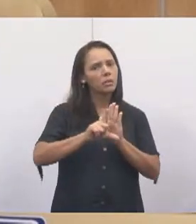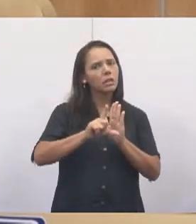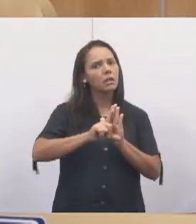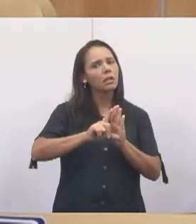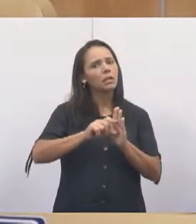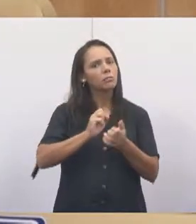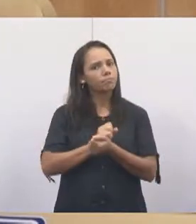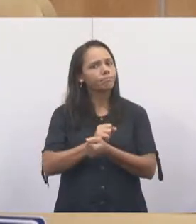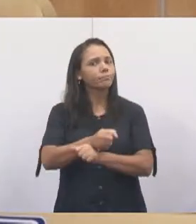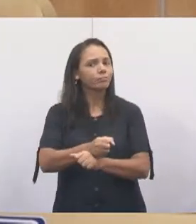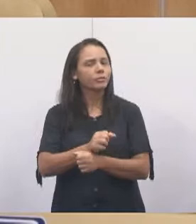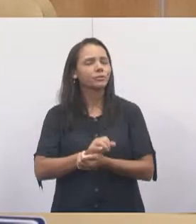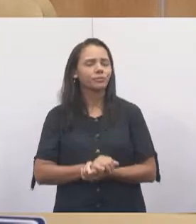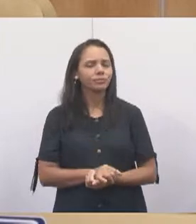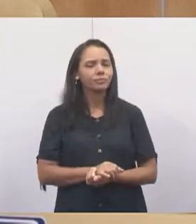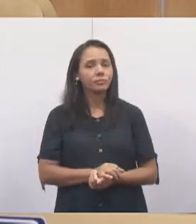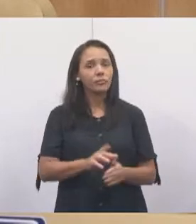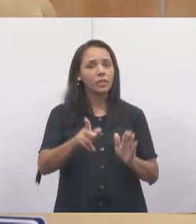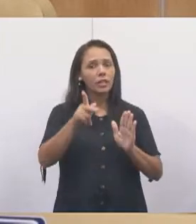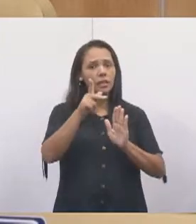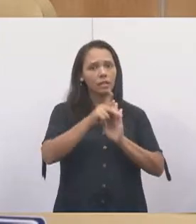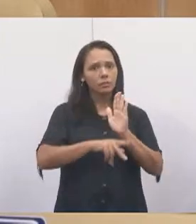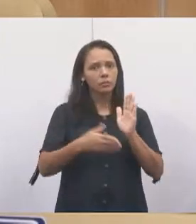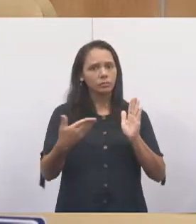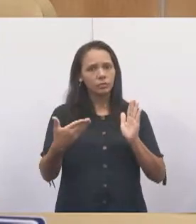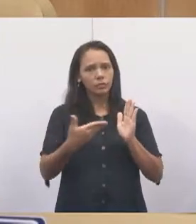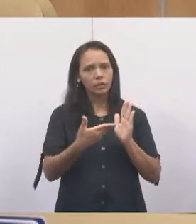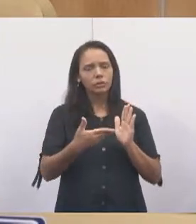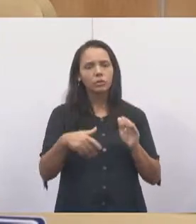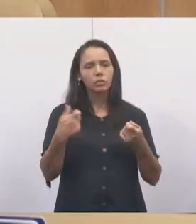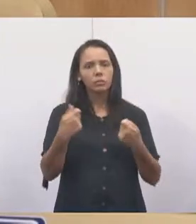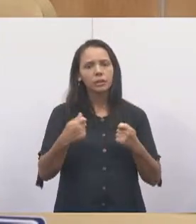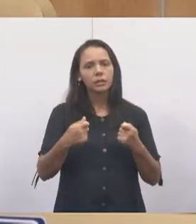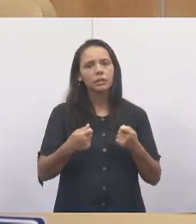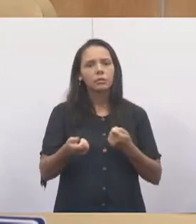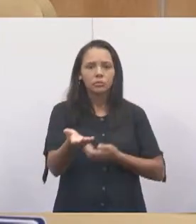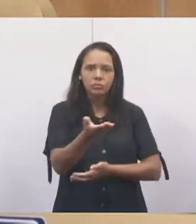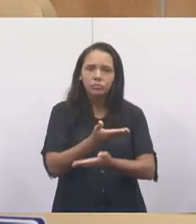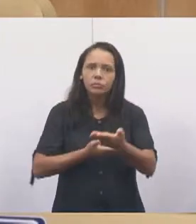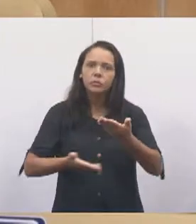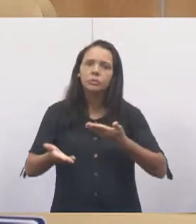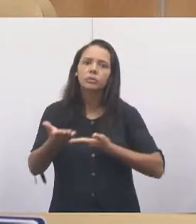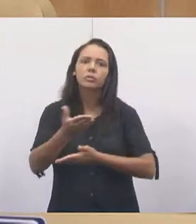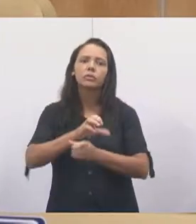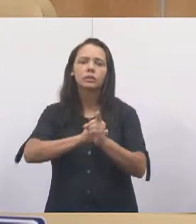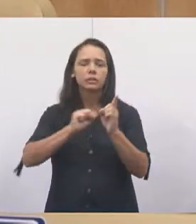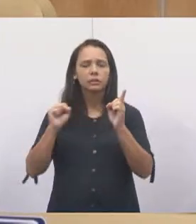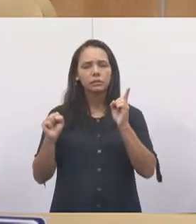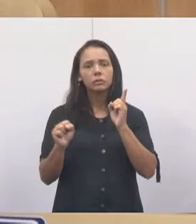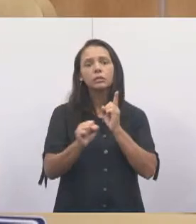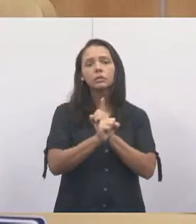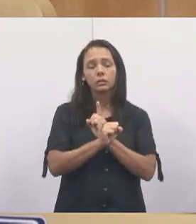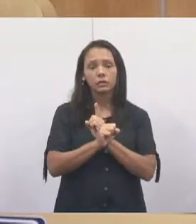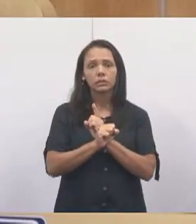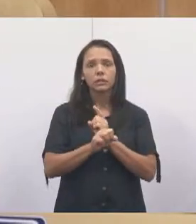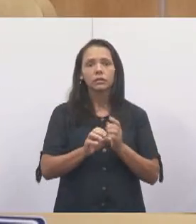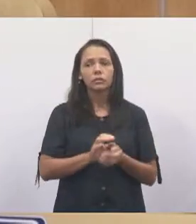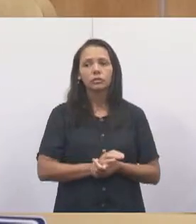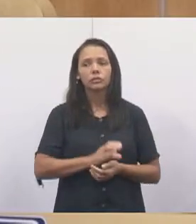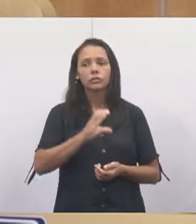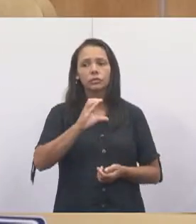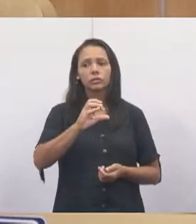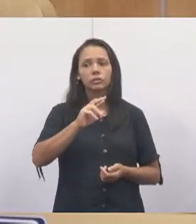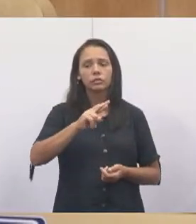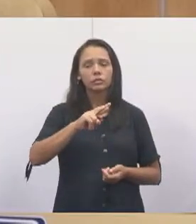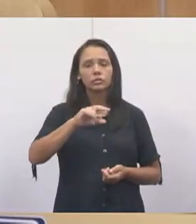Esse projeto, nós temos aqui que dialogar com a sociedade como um todo, Cristina. Em seu nome, Cristina, que